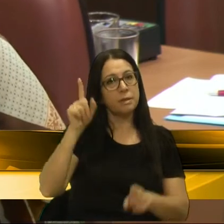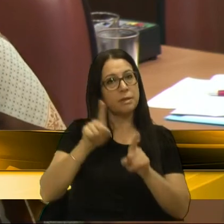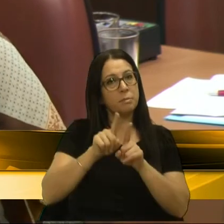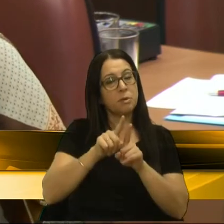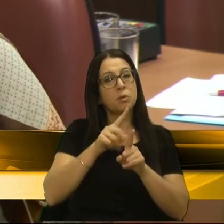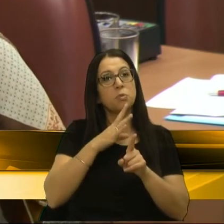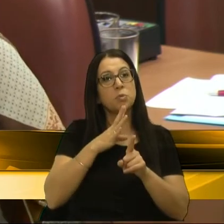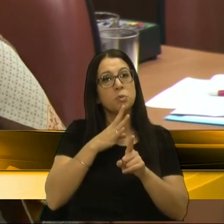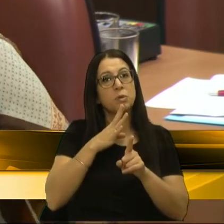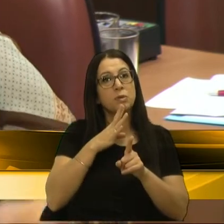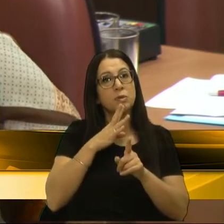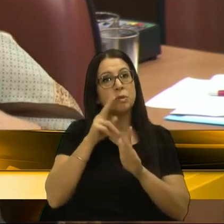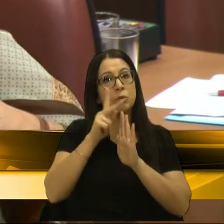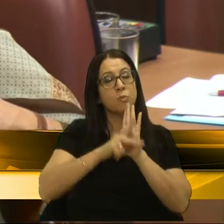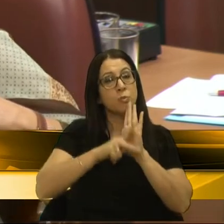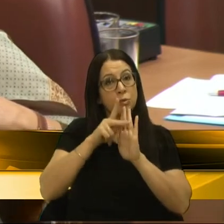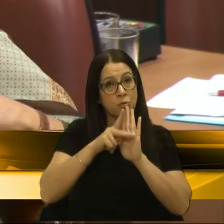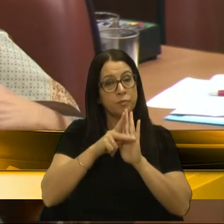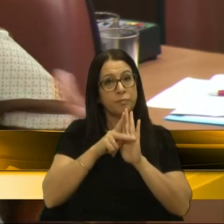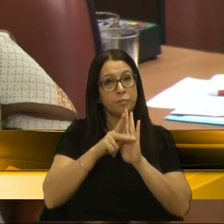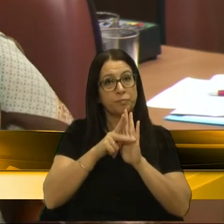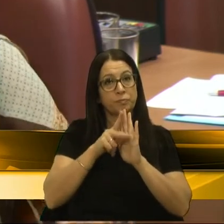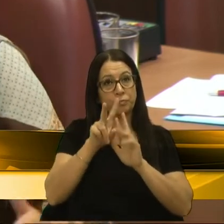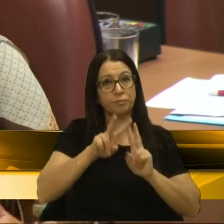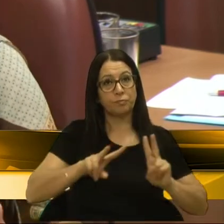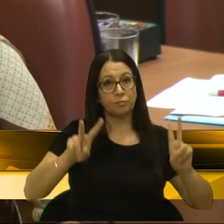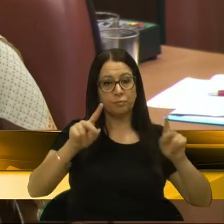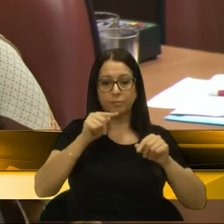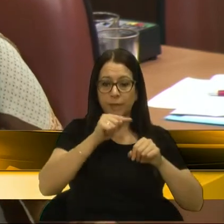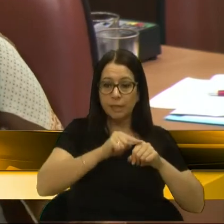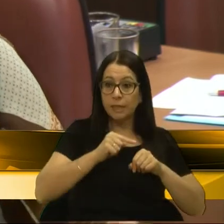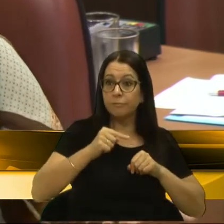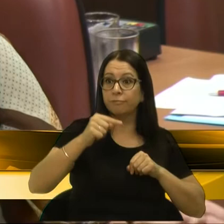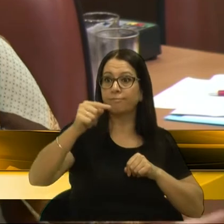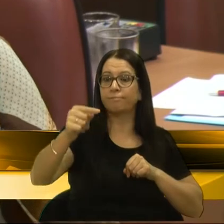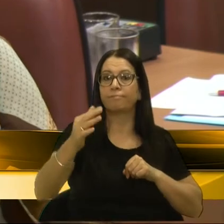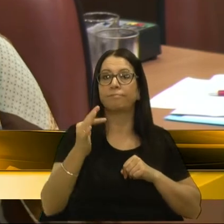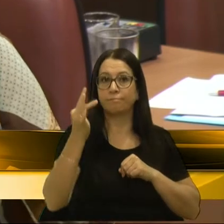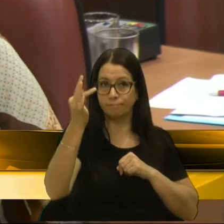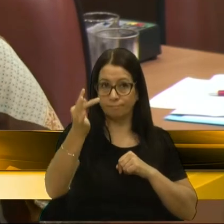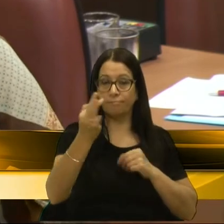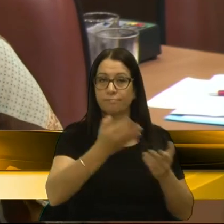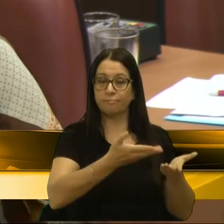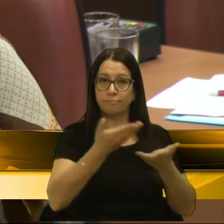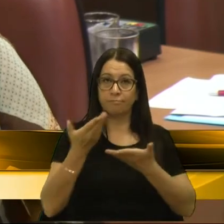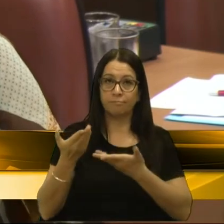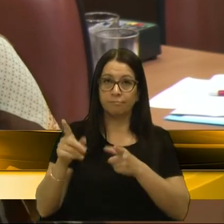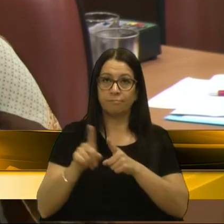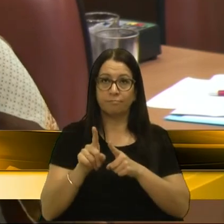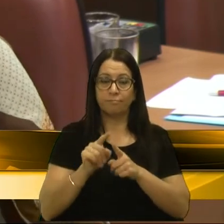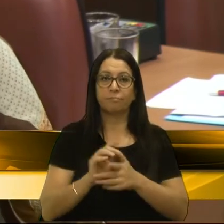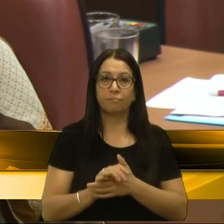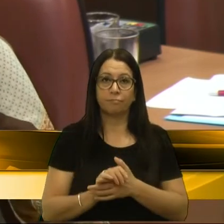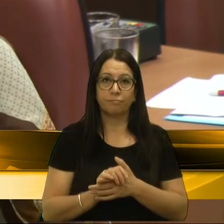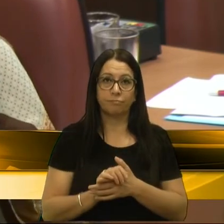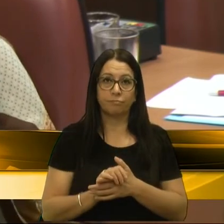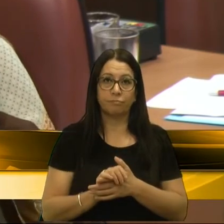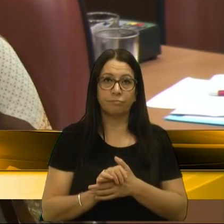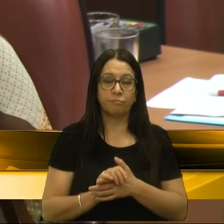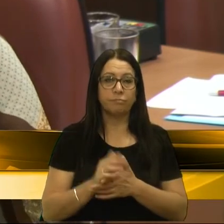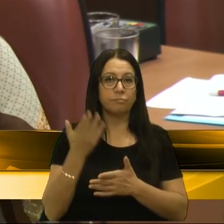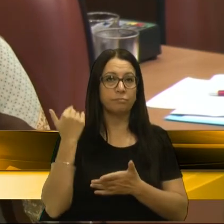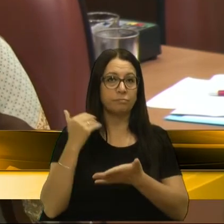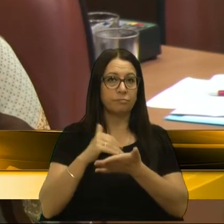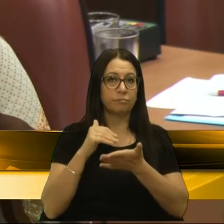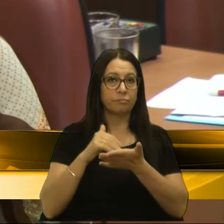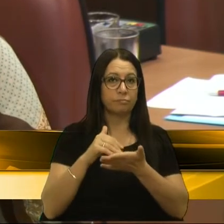conhecermos o projeto, né, de uma visão de longo prazo. Então, convidando o nosso antigo secretário,